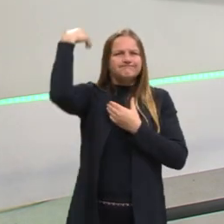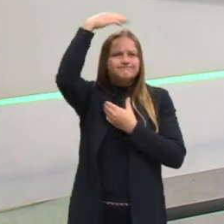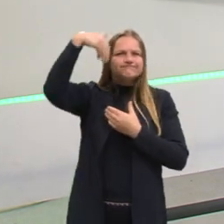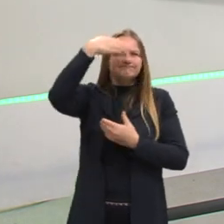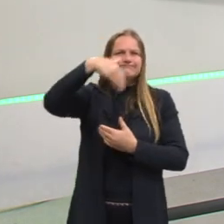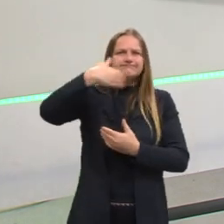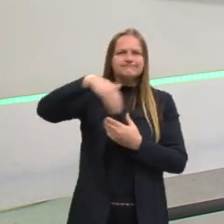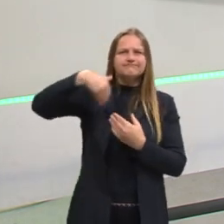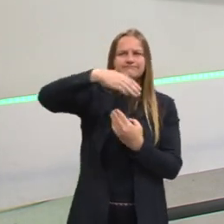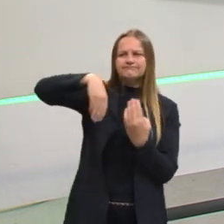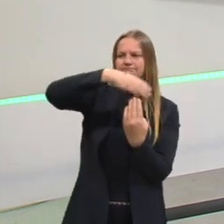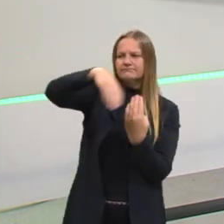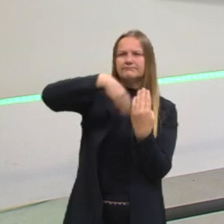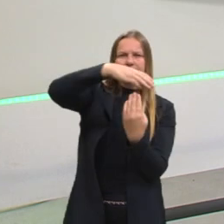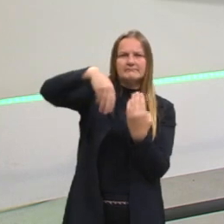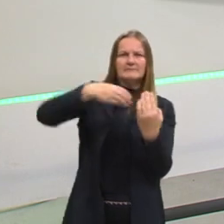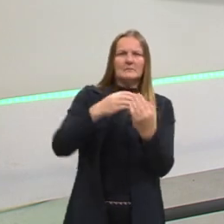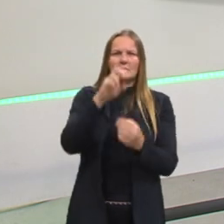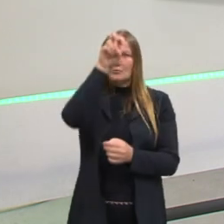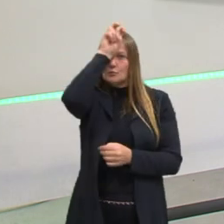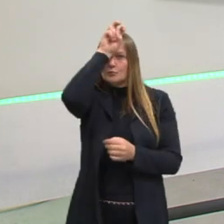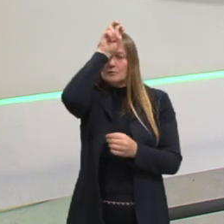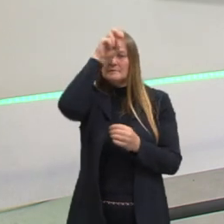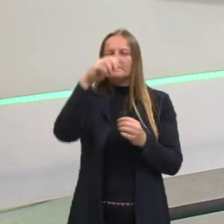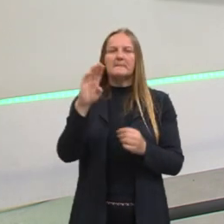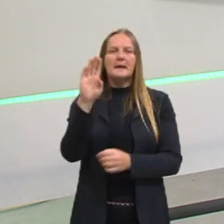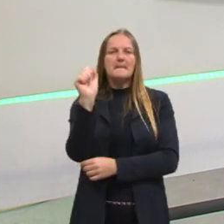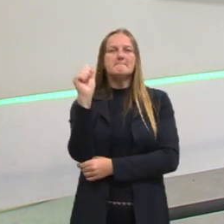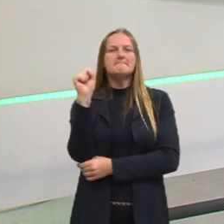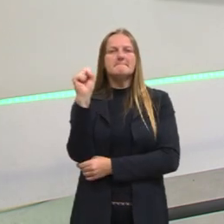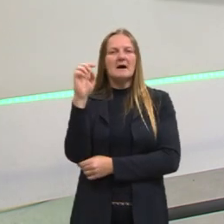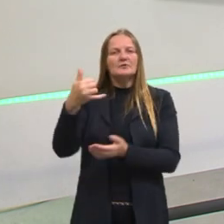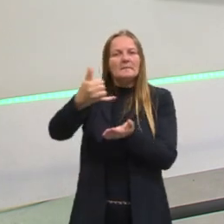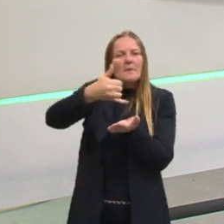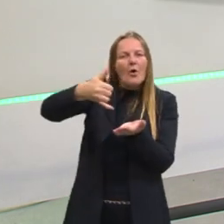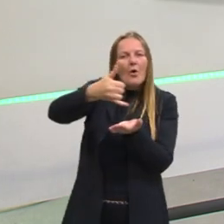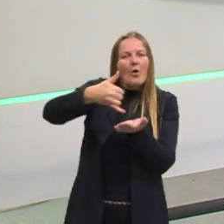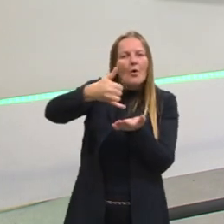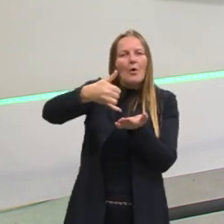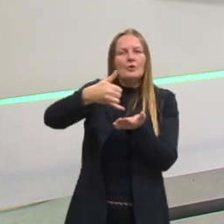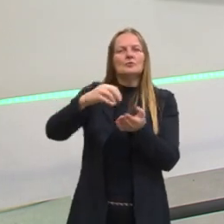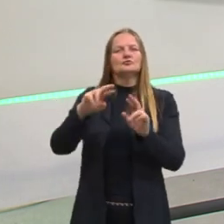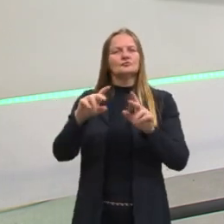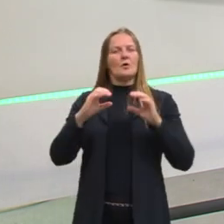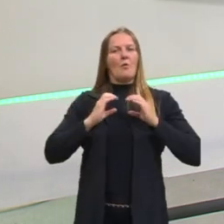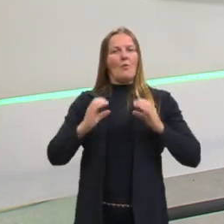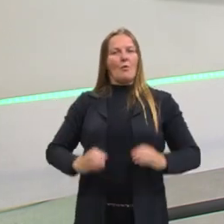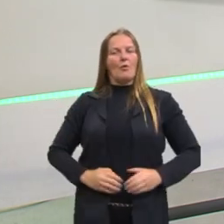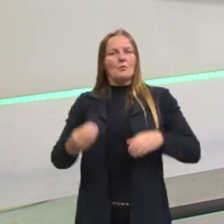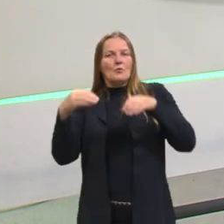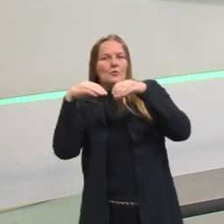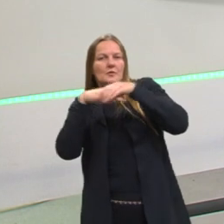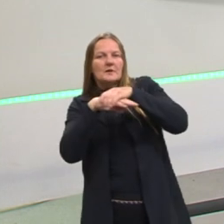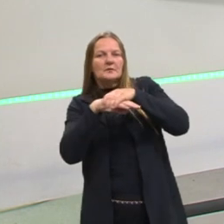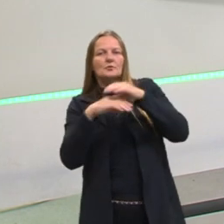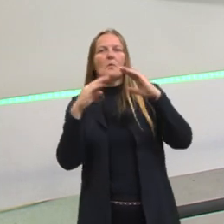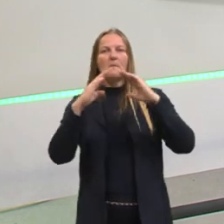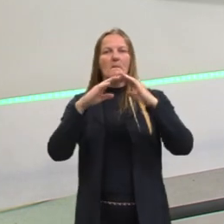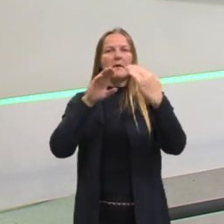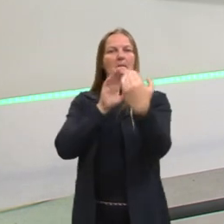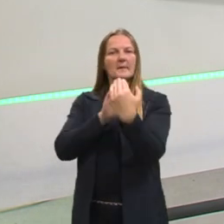característica também do Egito através de bálsamos e olhos o seu corpo é posto de nós estamos